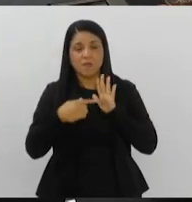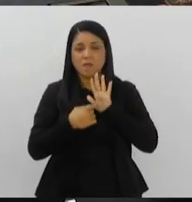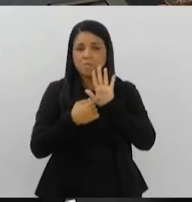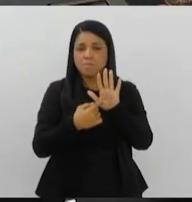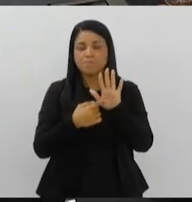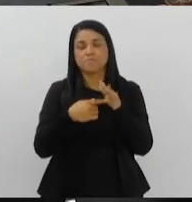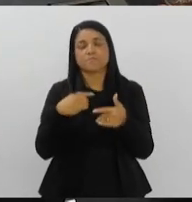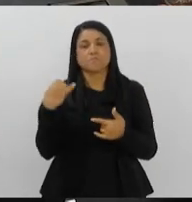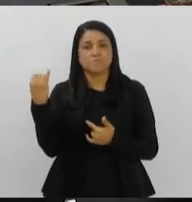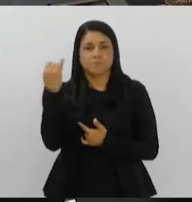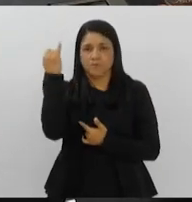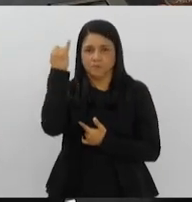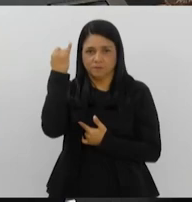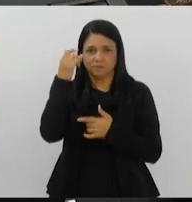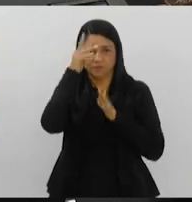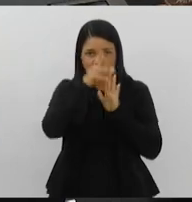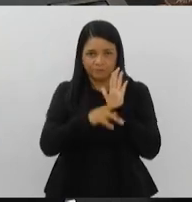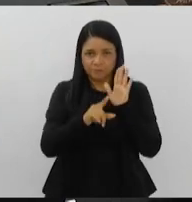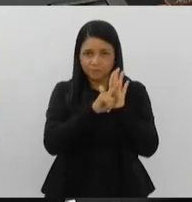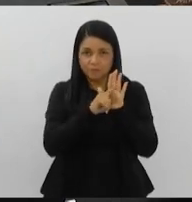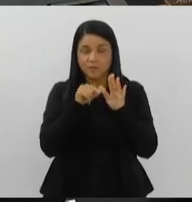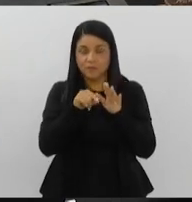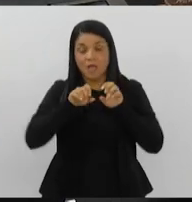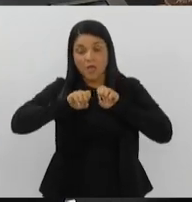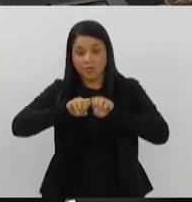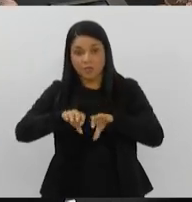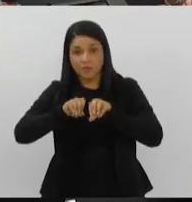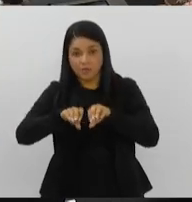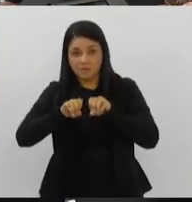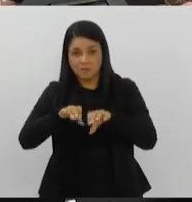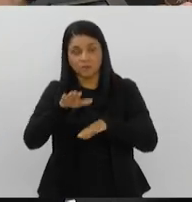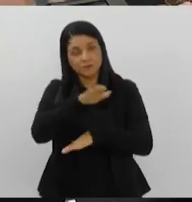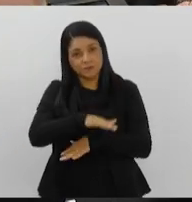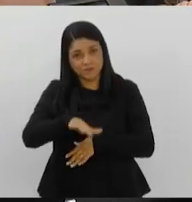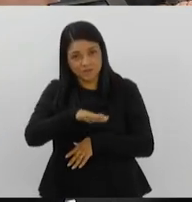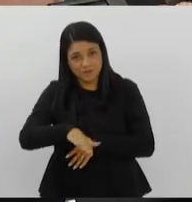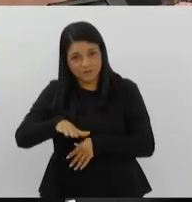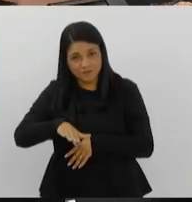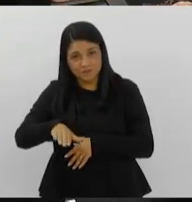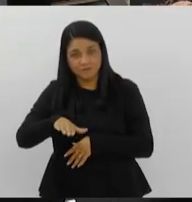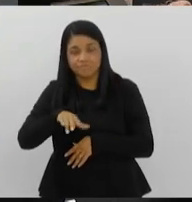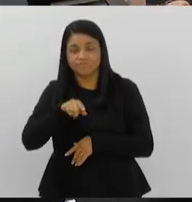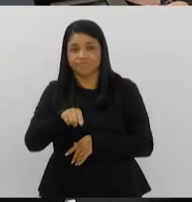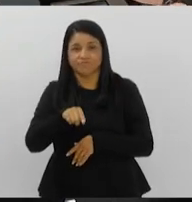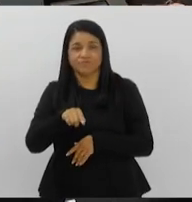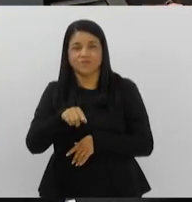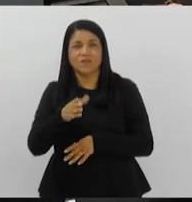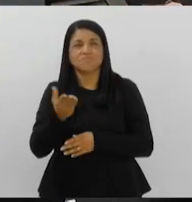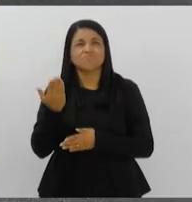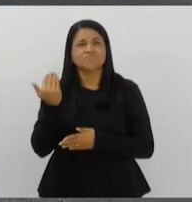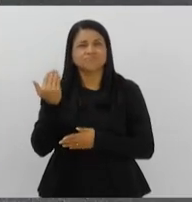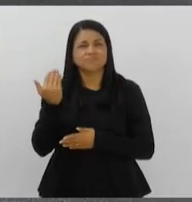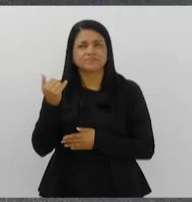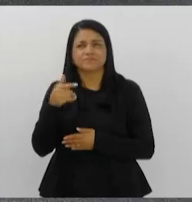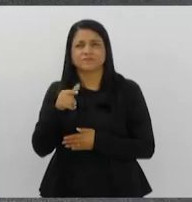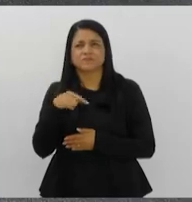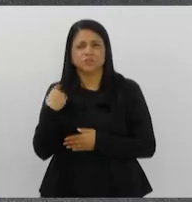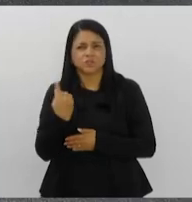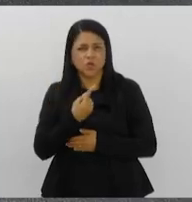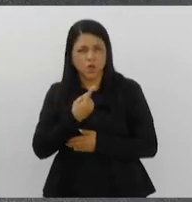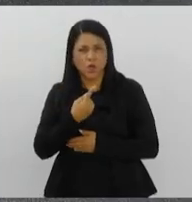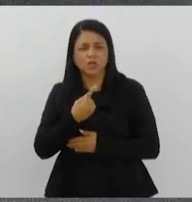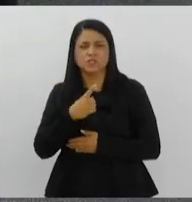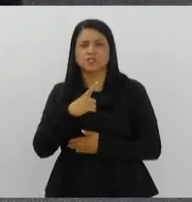desse projeto e na promoção da educação das nossas crianças, porque não faz muito tempo, todos nós